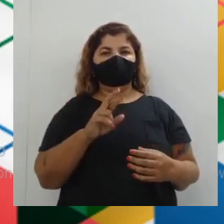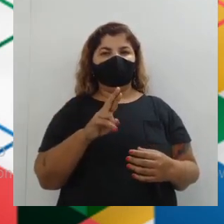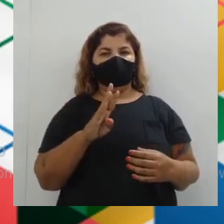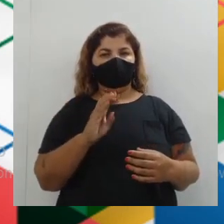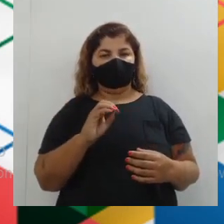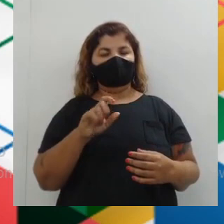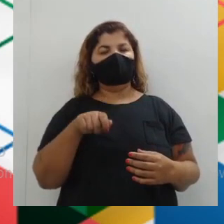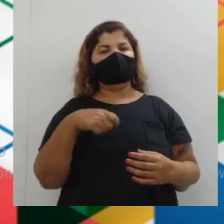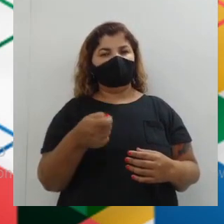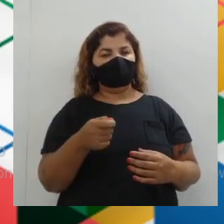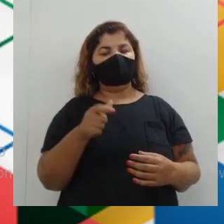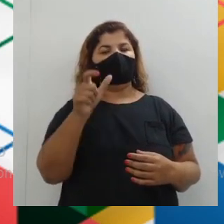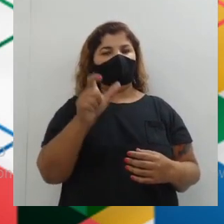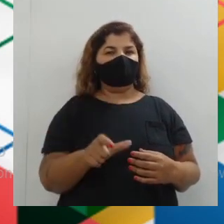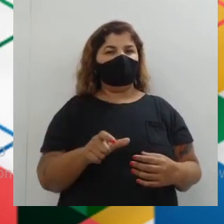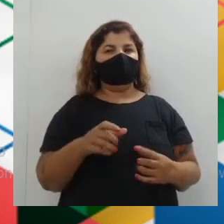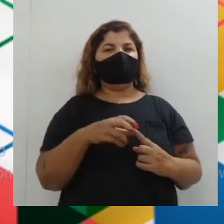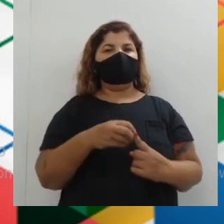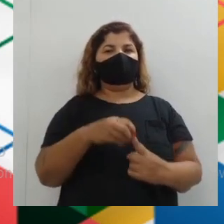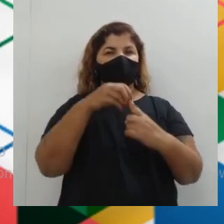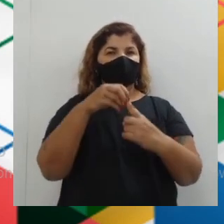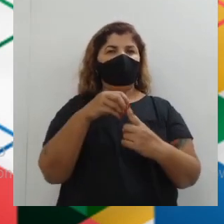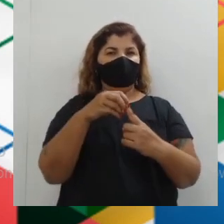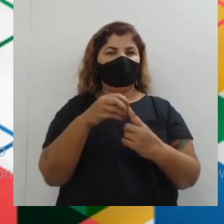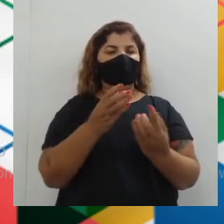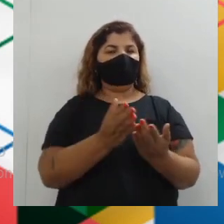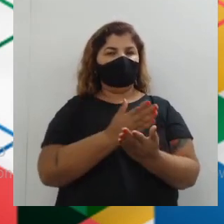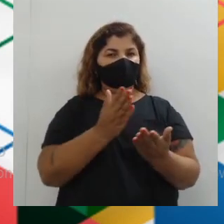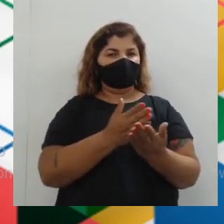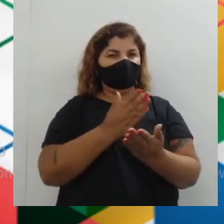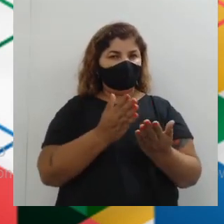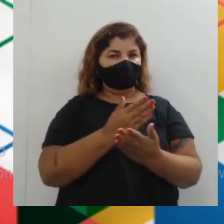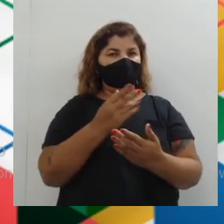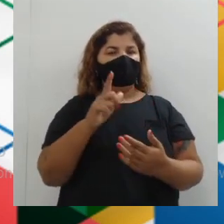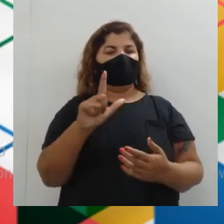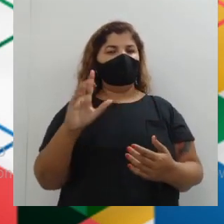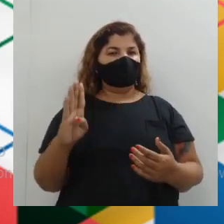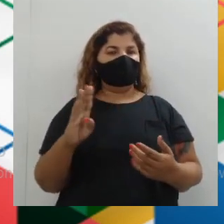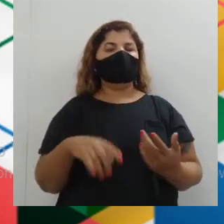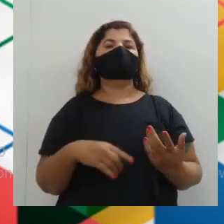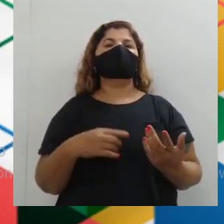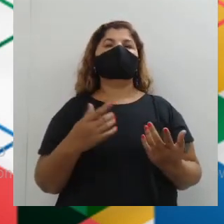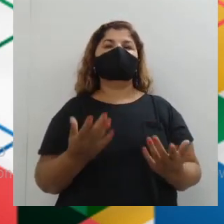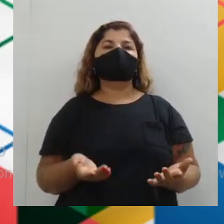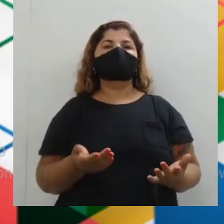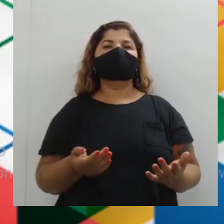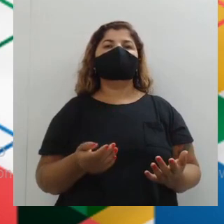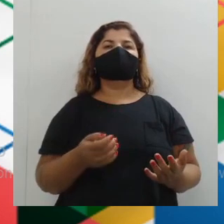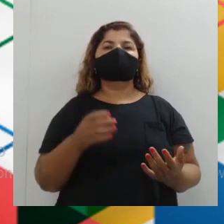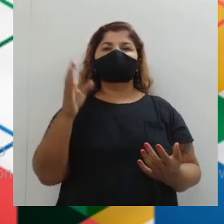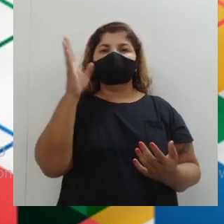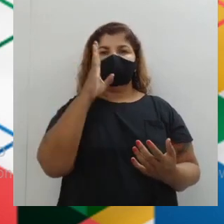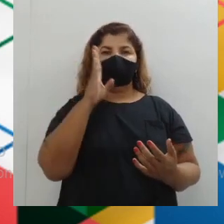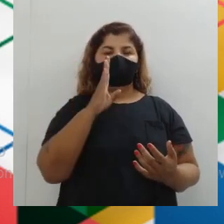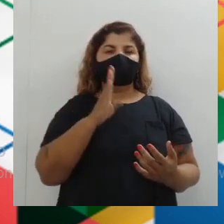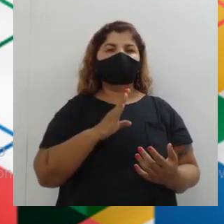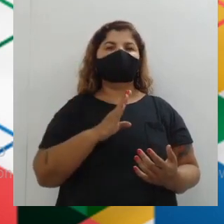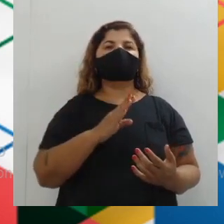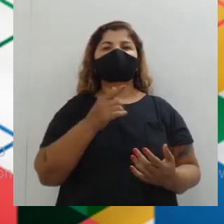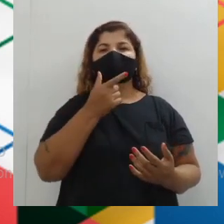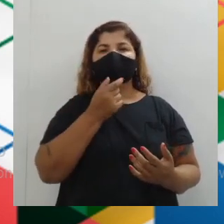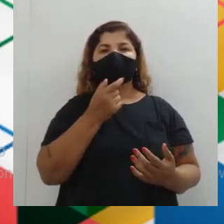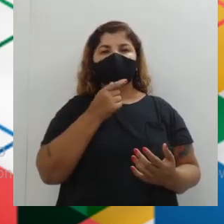personagem principal, né, da obra Triste Fim de Policarpo Quaresma, o nacionalista Policarpo